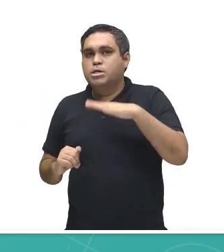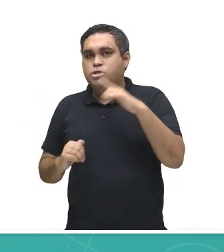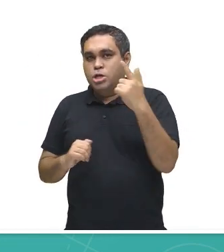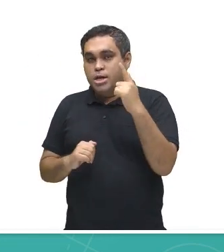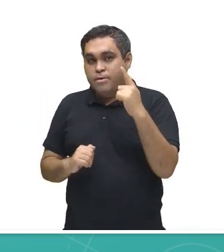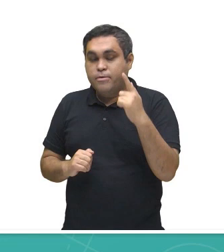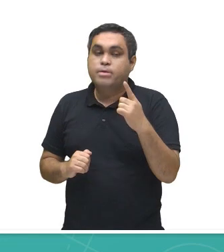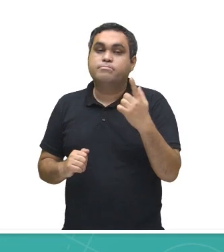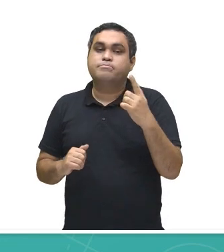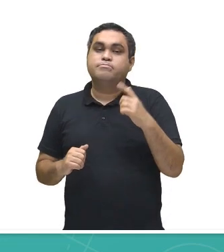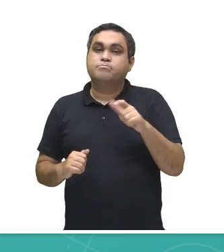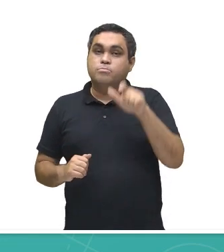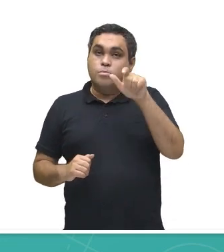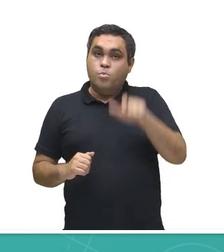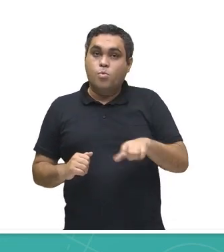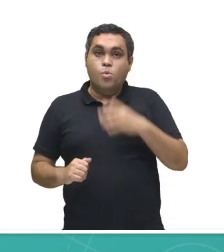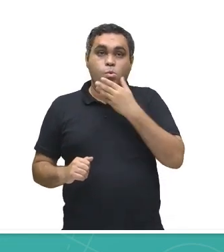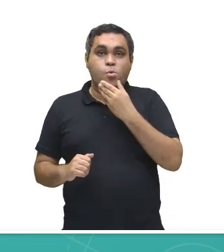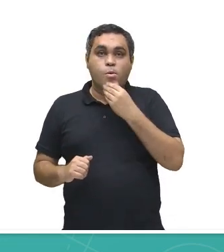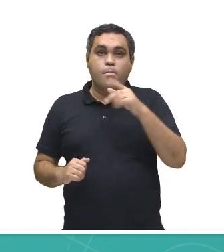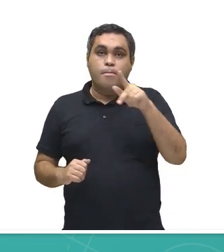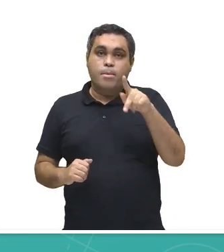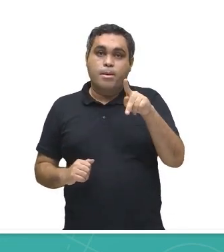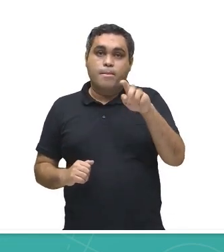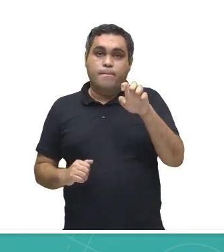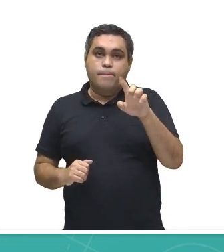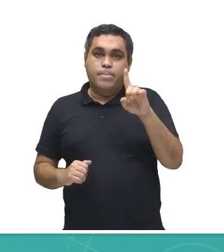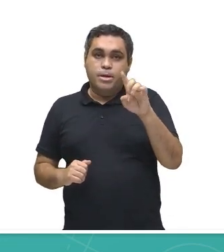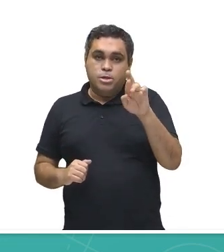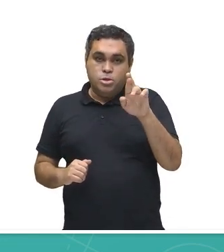criado por Pedro Pinchas Geiger em